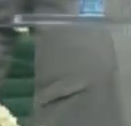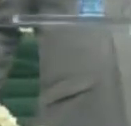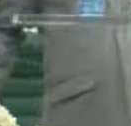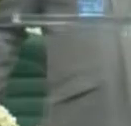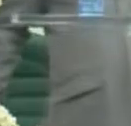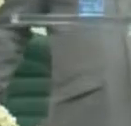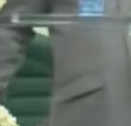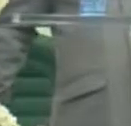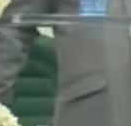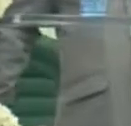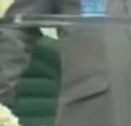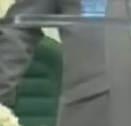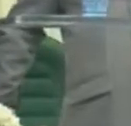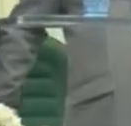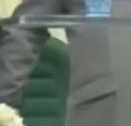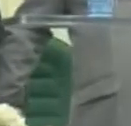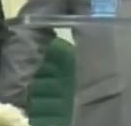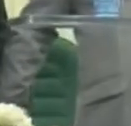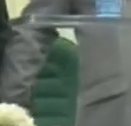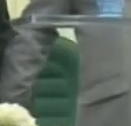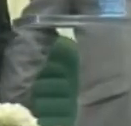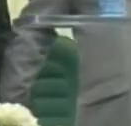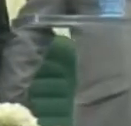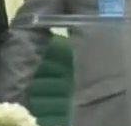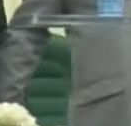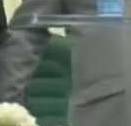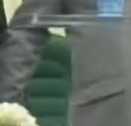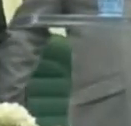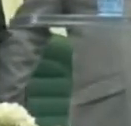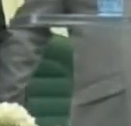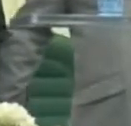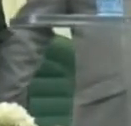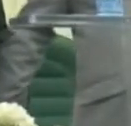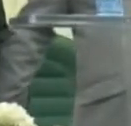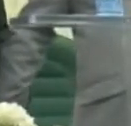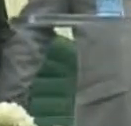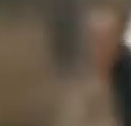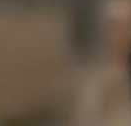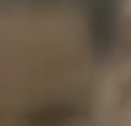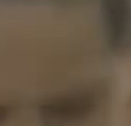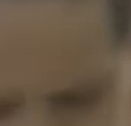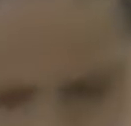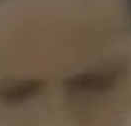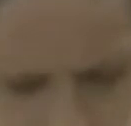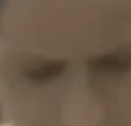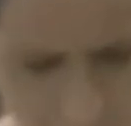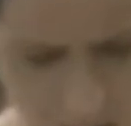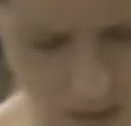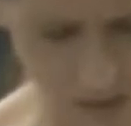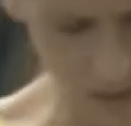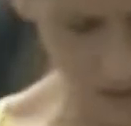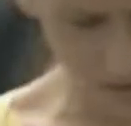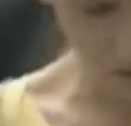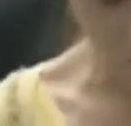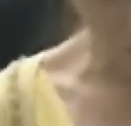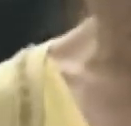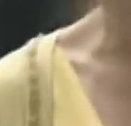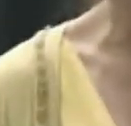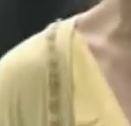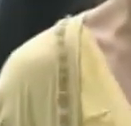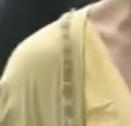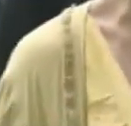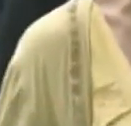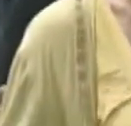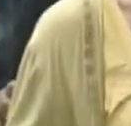Eles estão extasiados animados ou viverem com jogos com vícios da internet mas tem